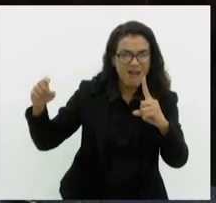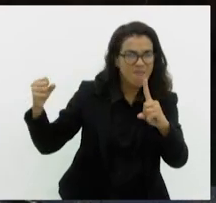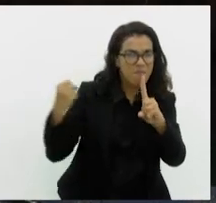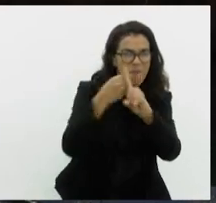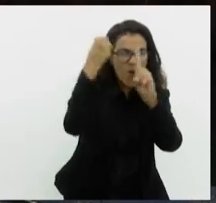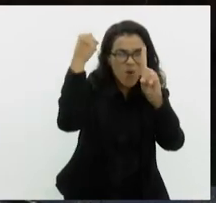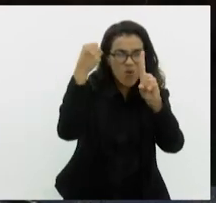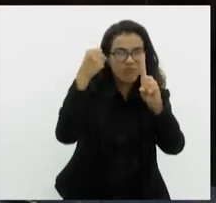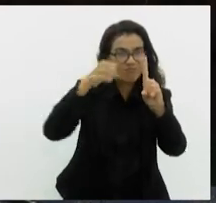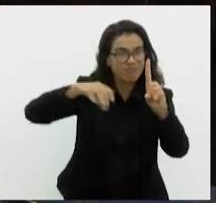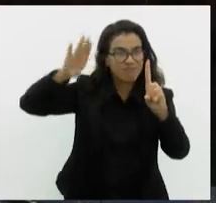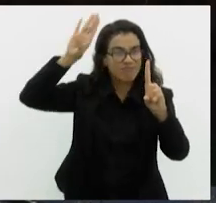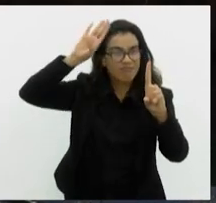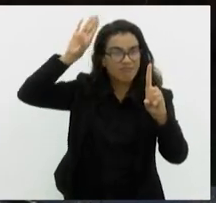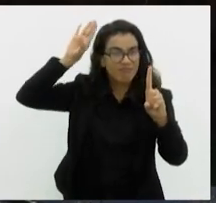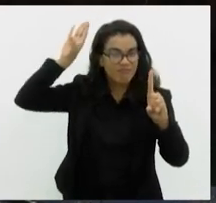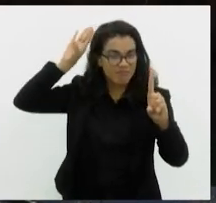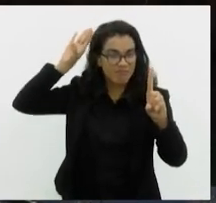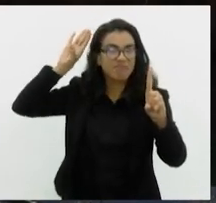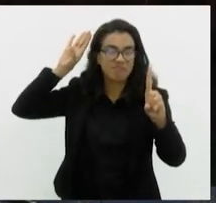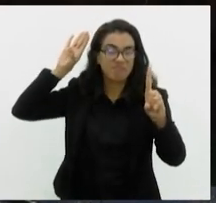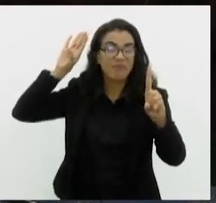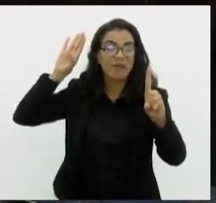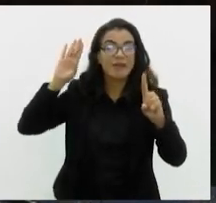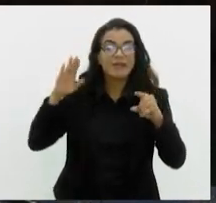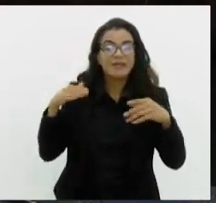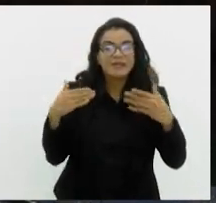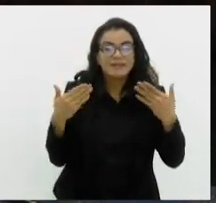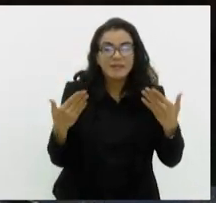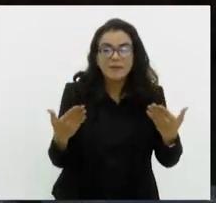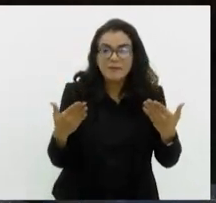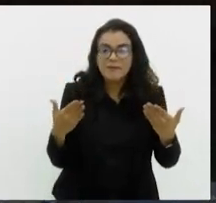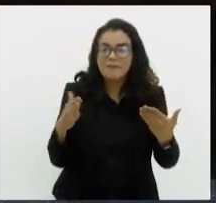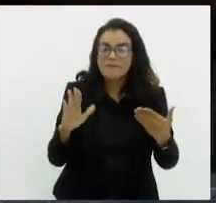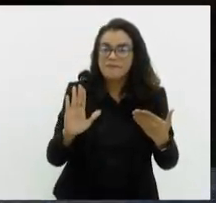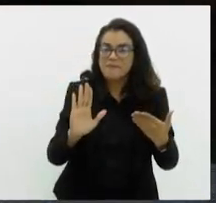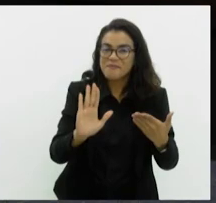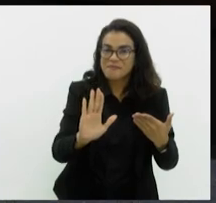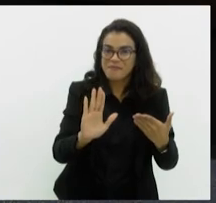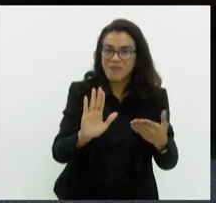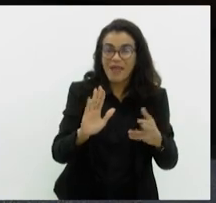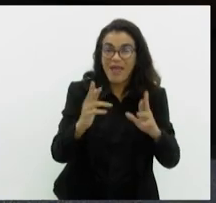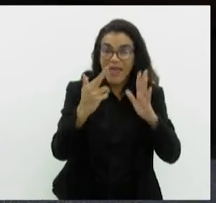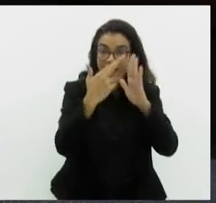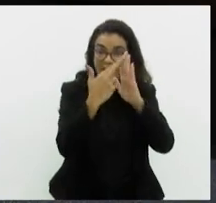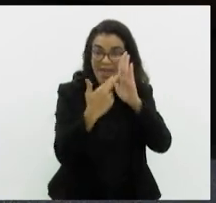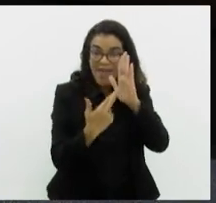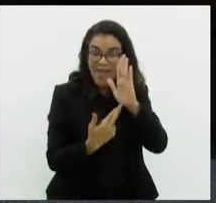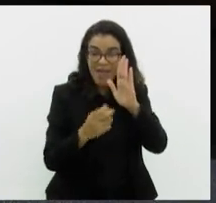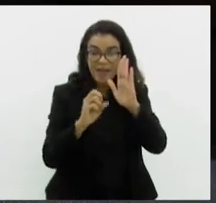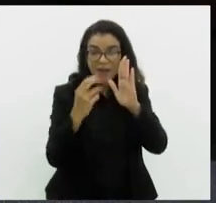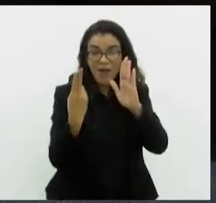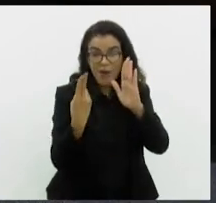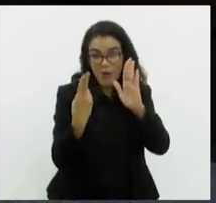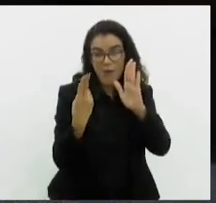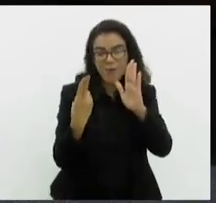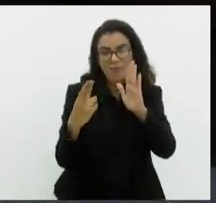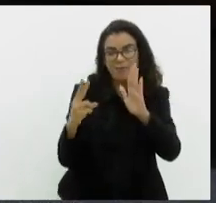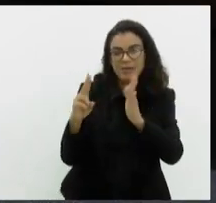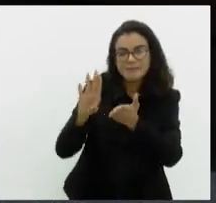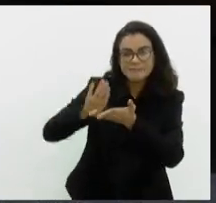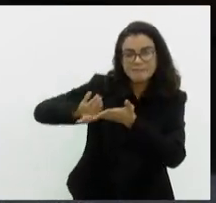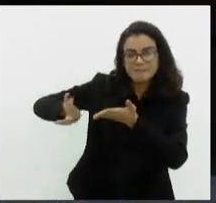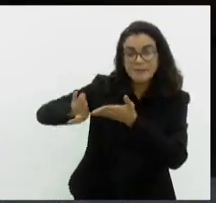na academia. Ela desengessou. Então, só que nós não podemos ser ou regra ou ser exceção. Mas